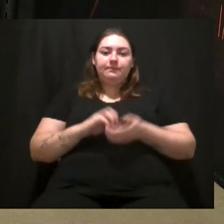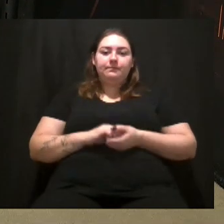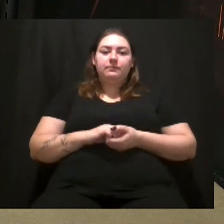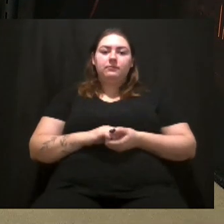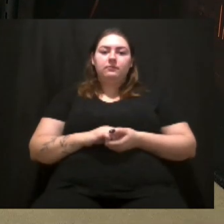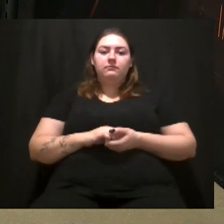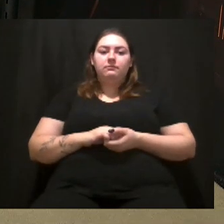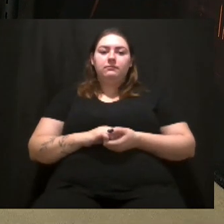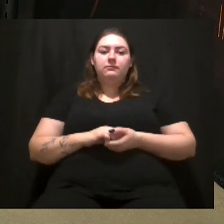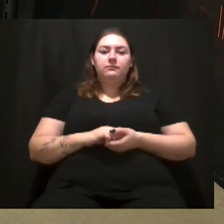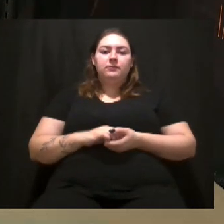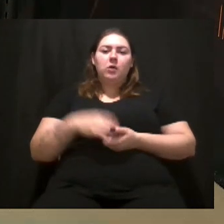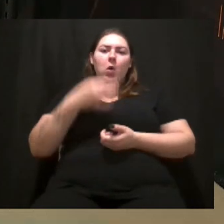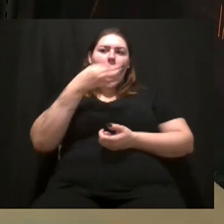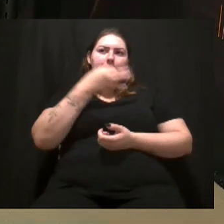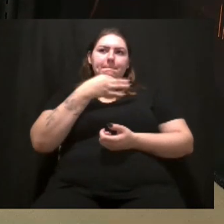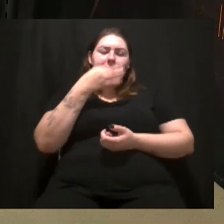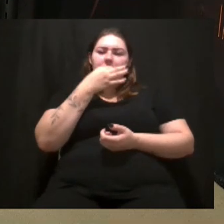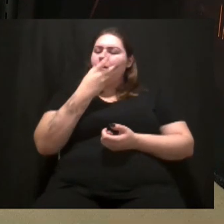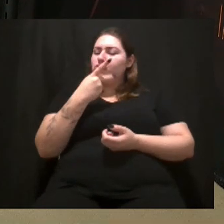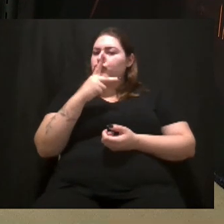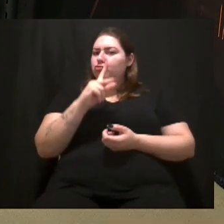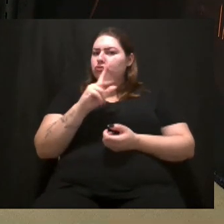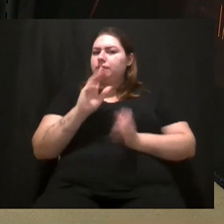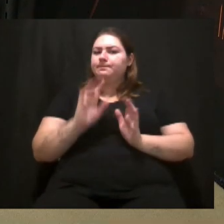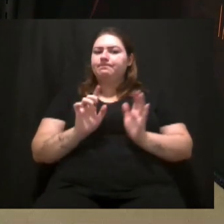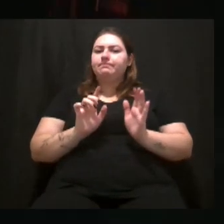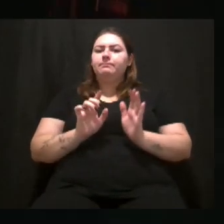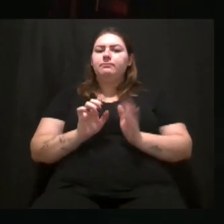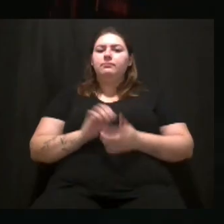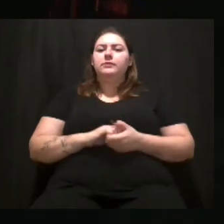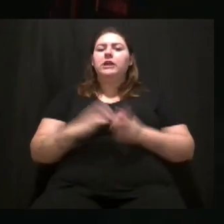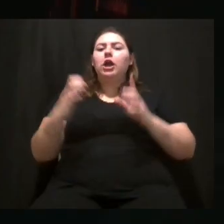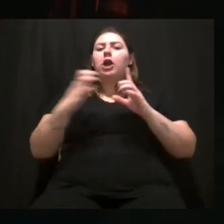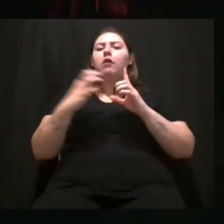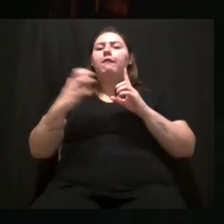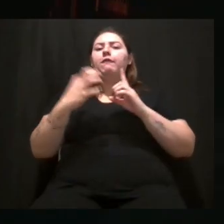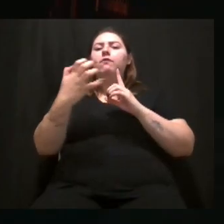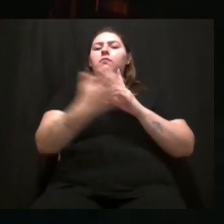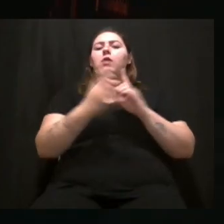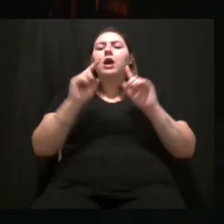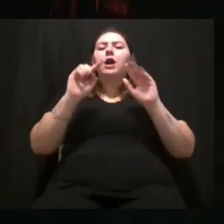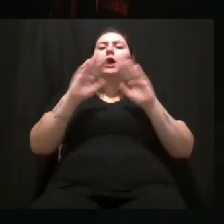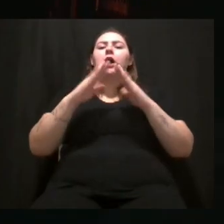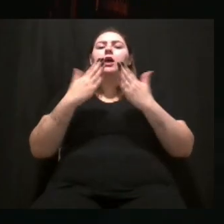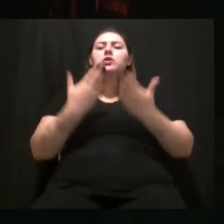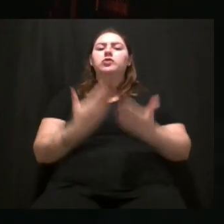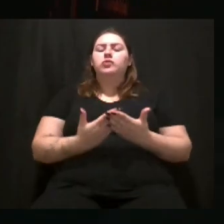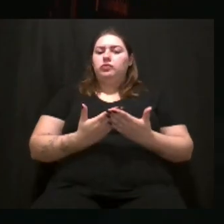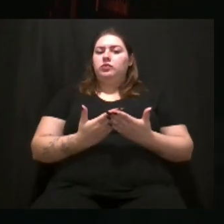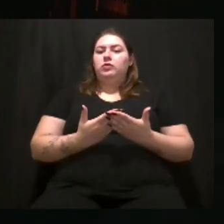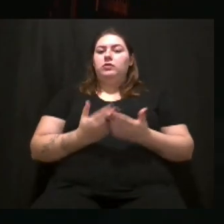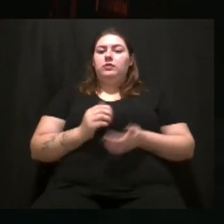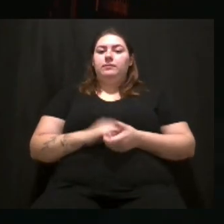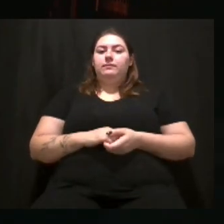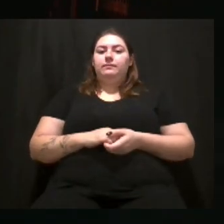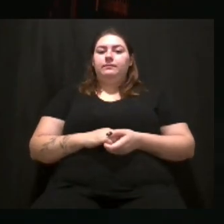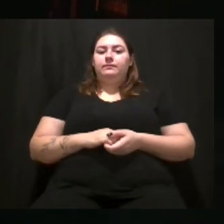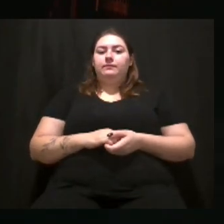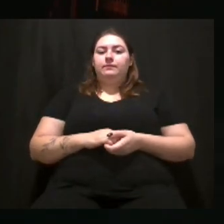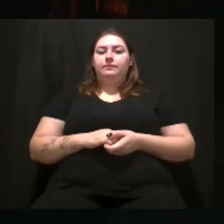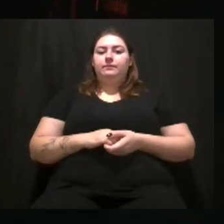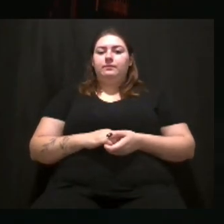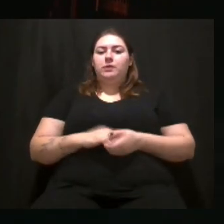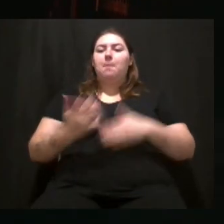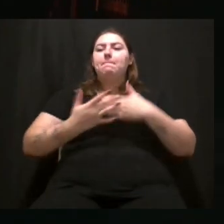concepção, a influência da escola, ela vai além da vida